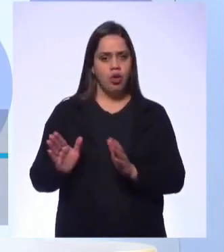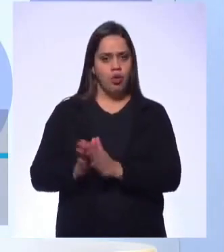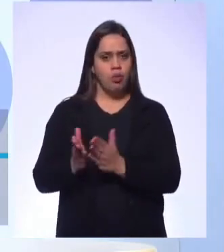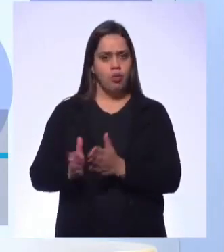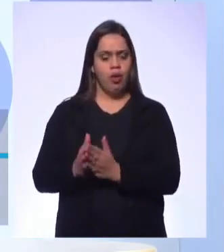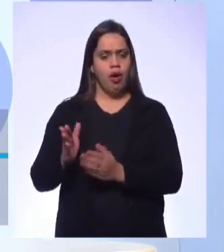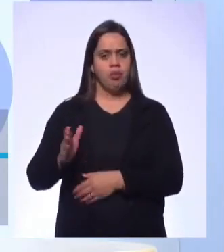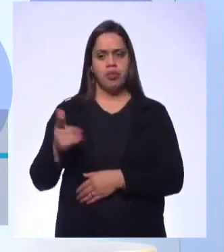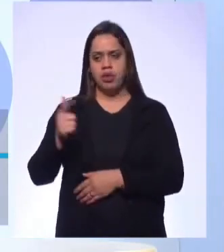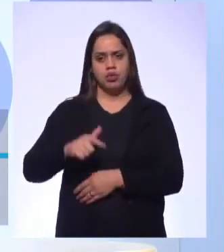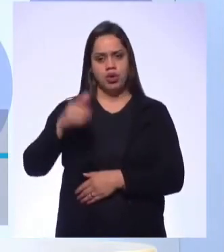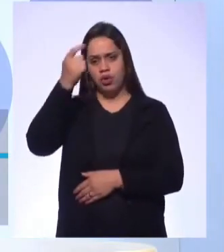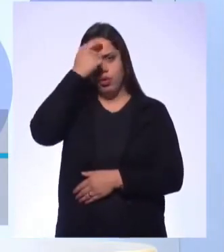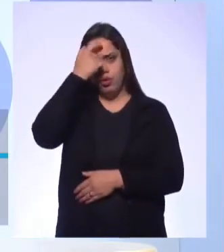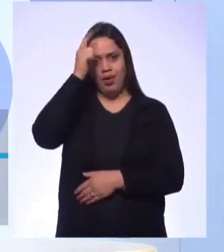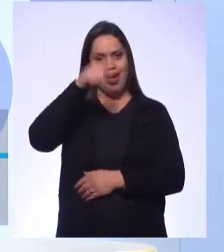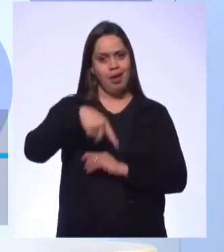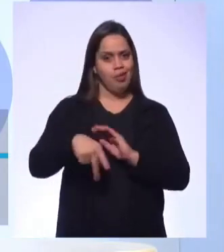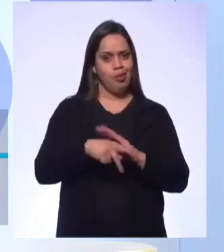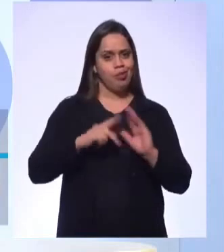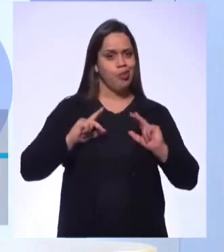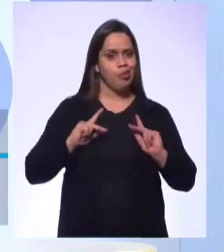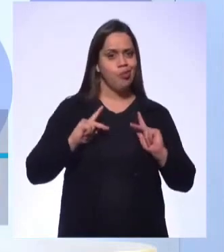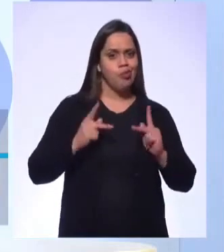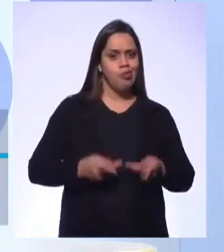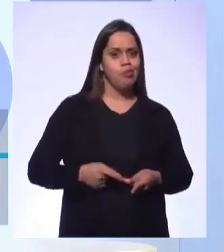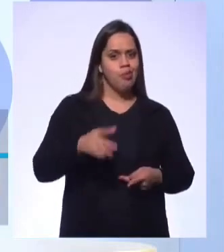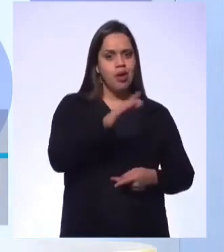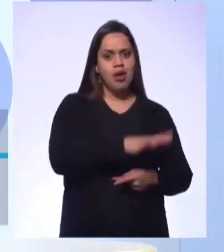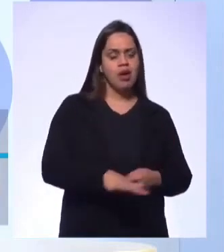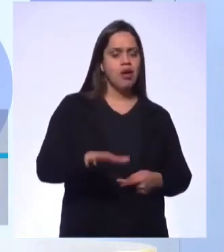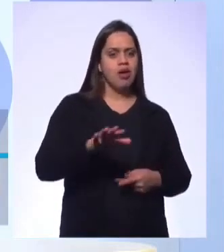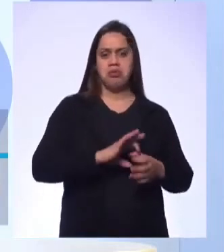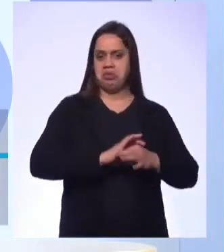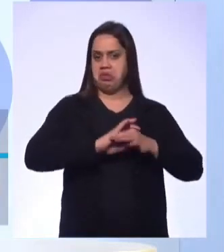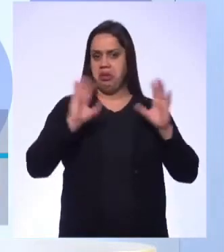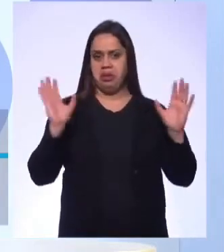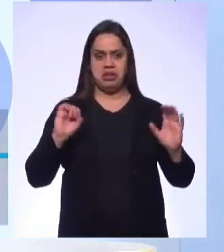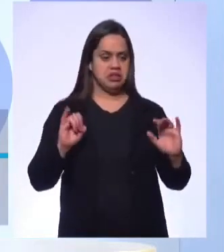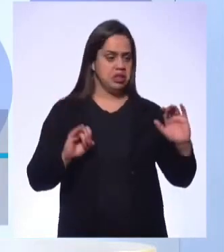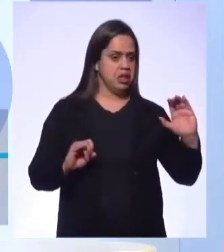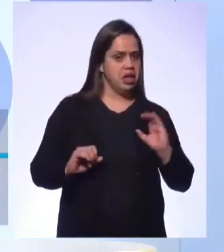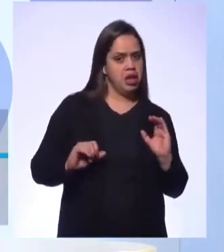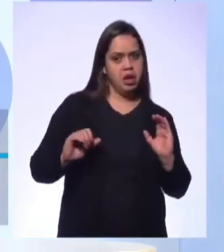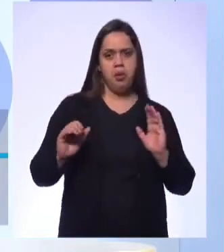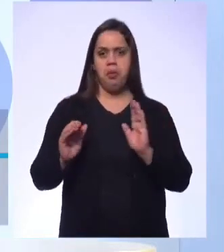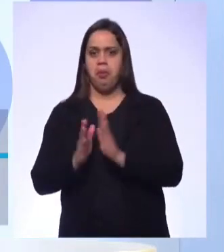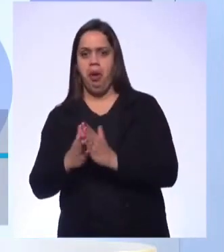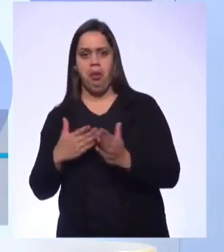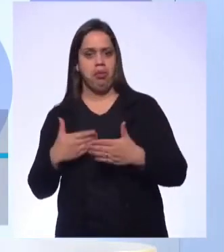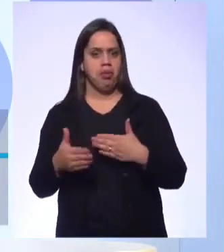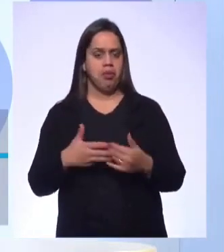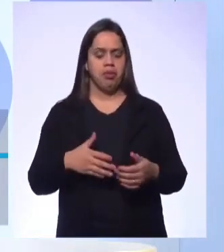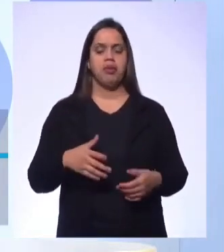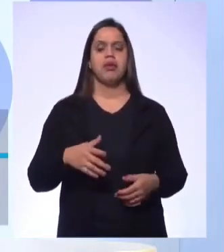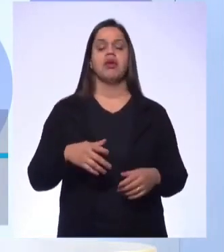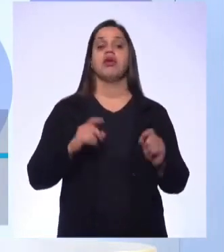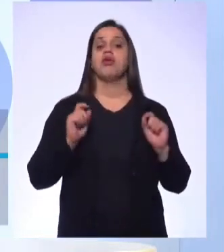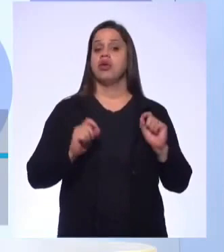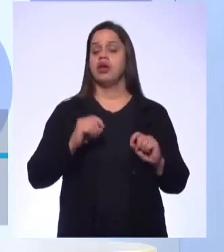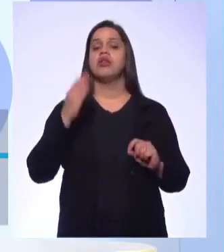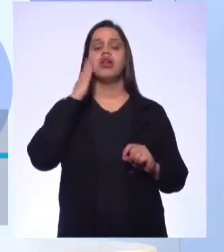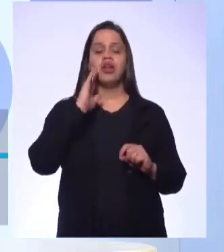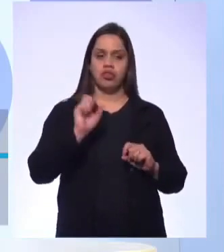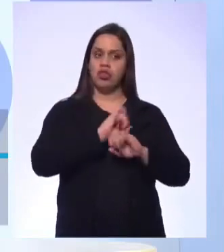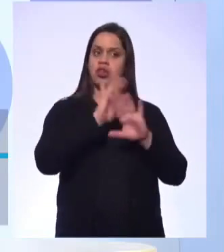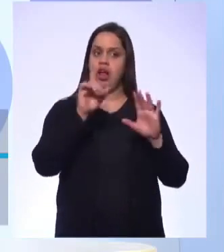coisas. E não é verdade, é o Sim. ser humano que não tem, independentemente da classe social. Então a gente precisa tomar cuidado com isso. Eu entendi